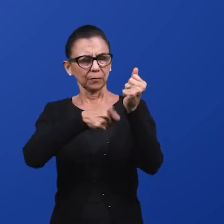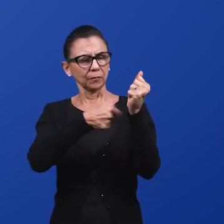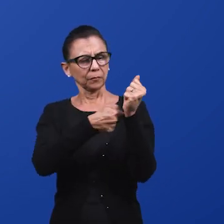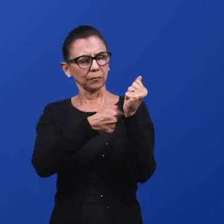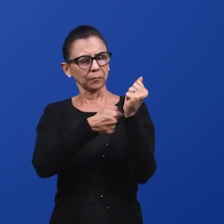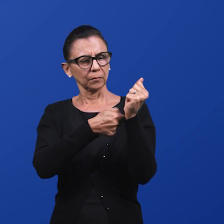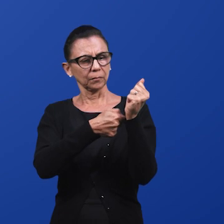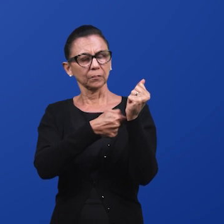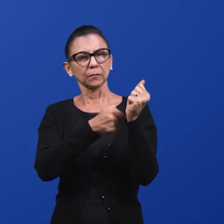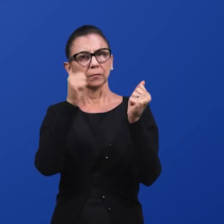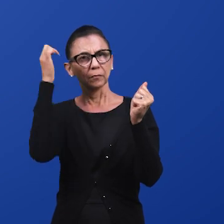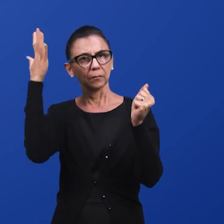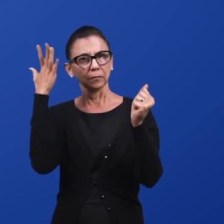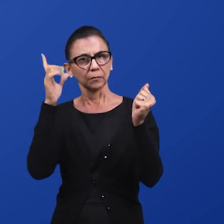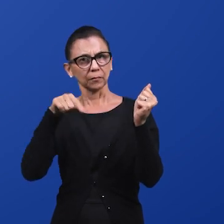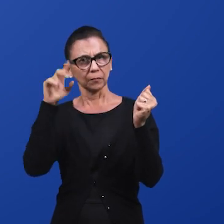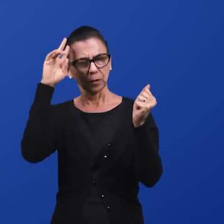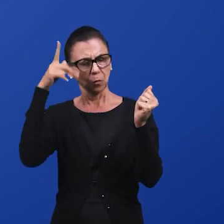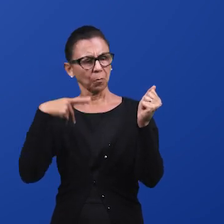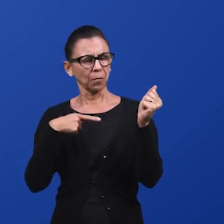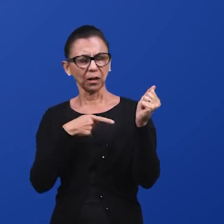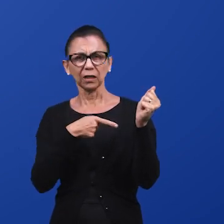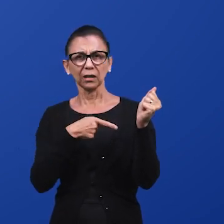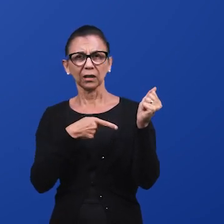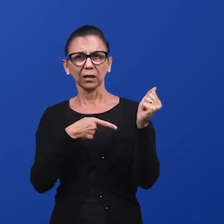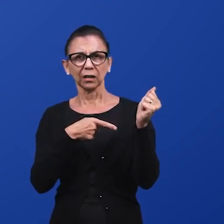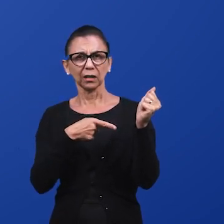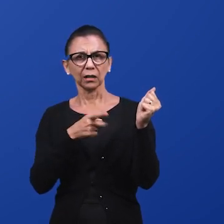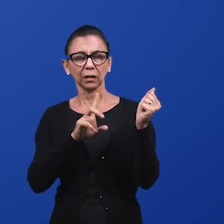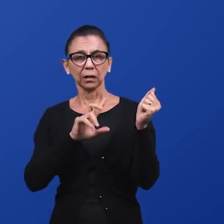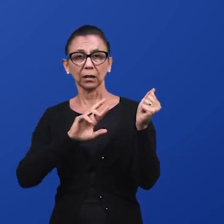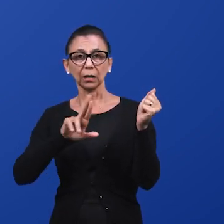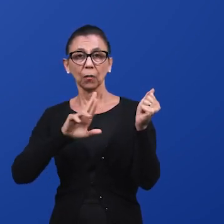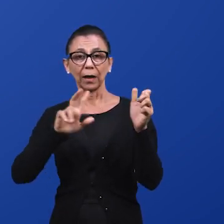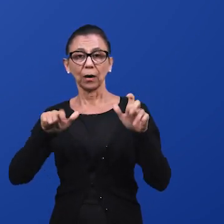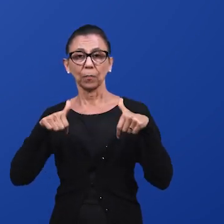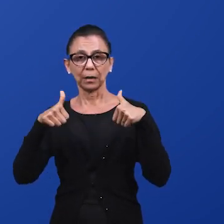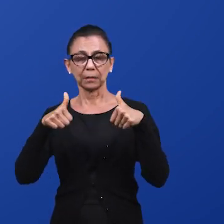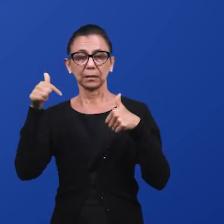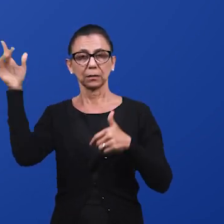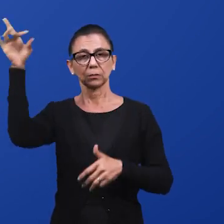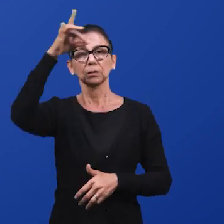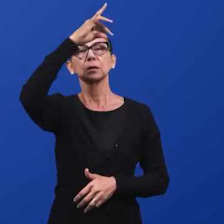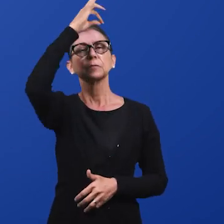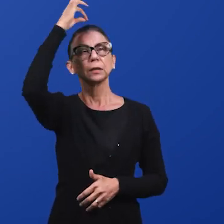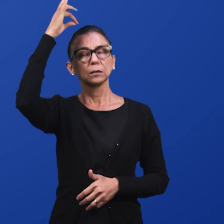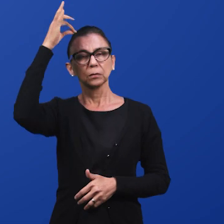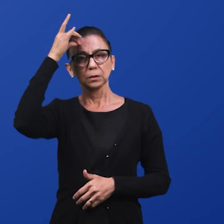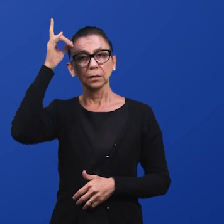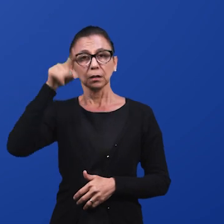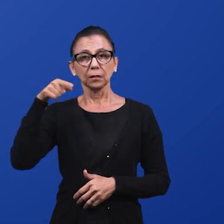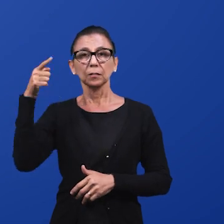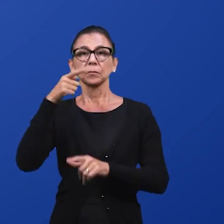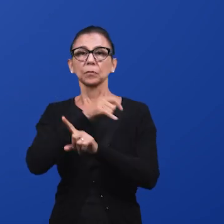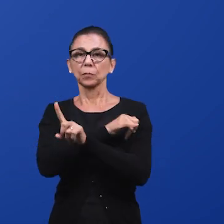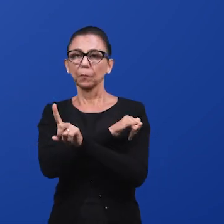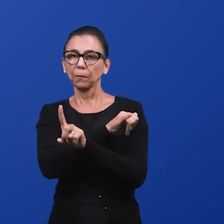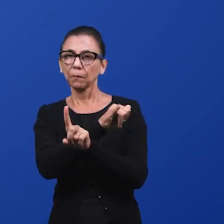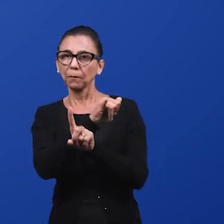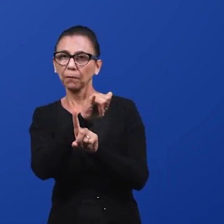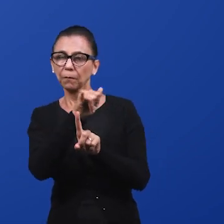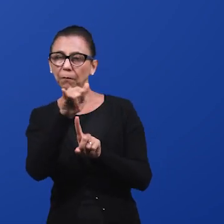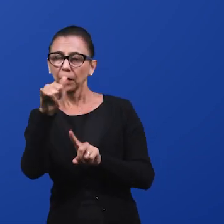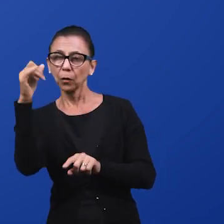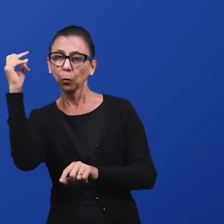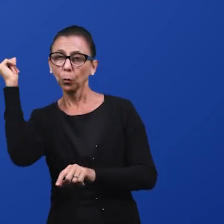do mistério não é uma manifestação da carne, mas é uma manifestação do Espírito Santo, uma manifestação